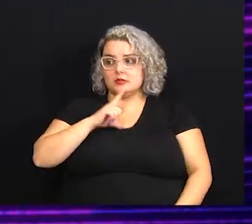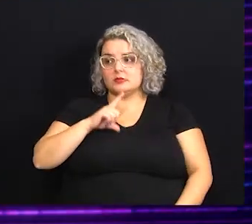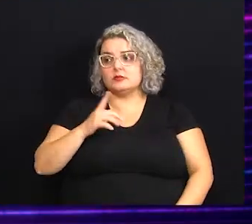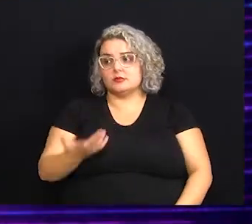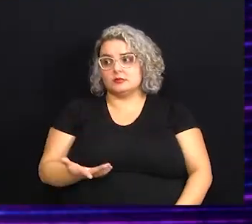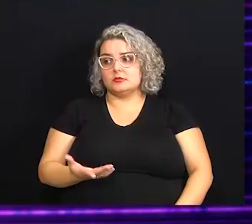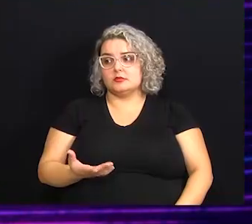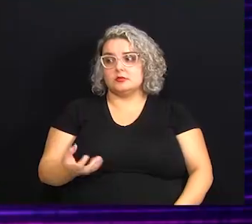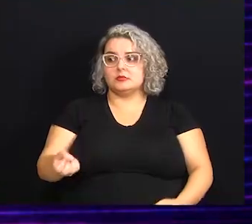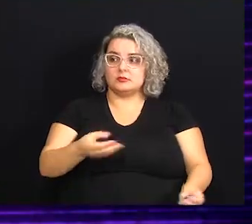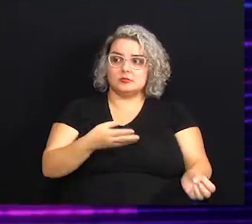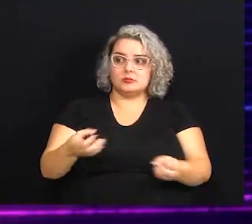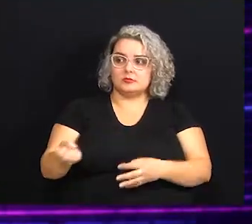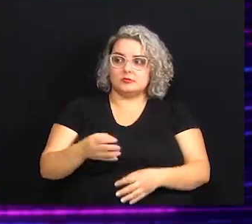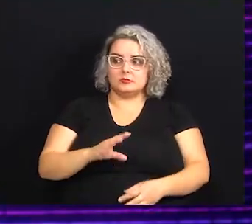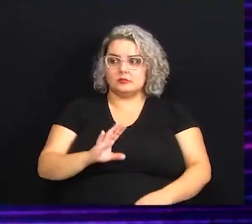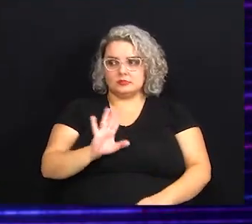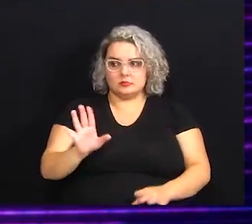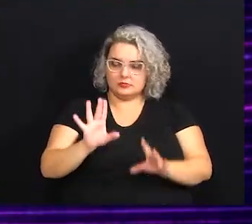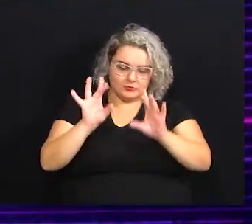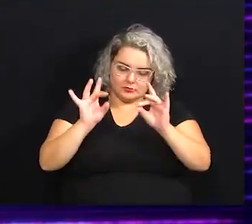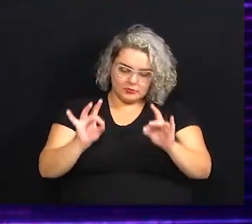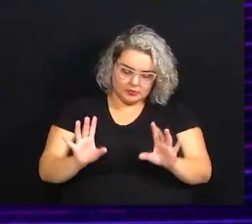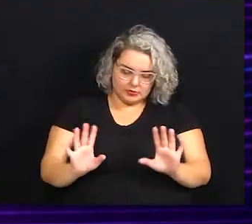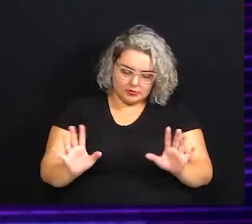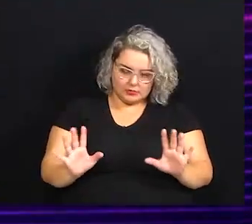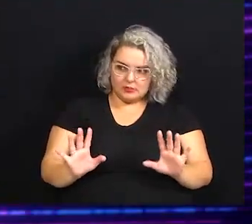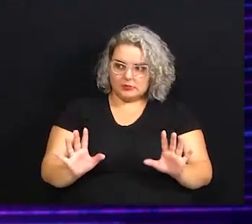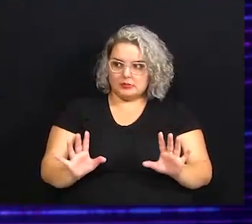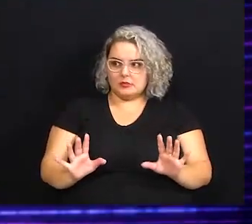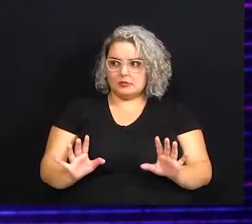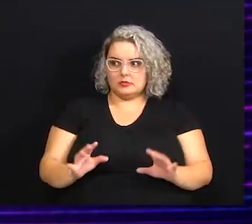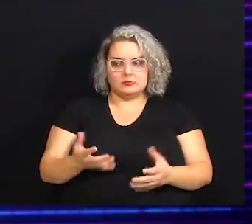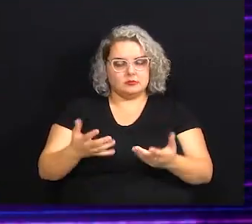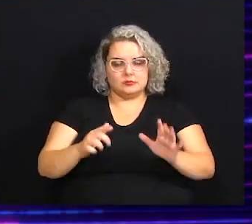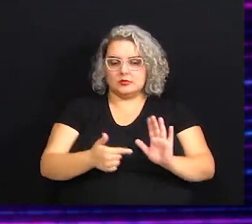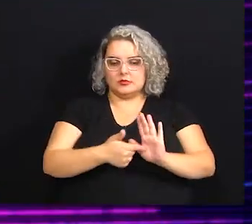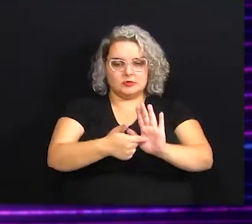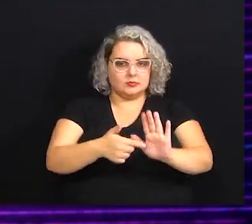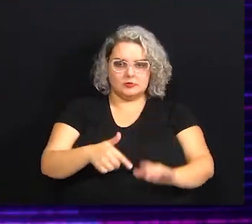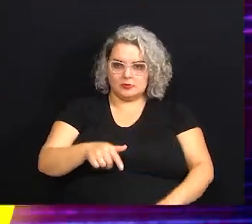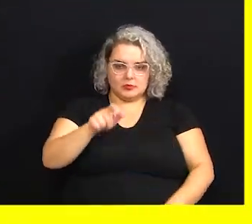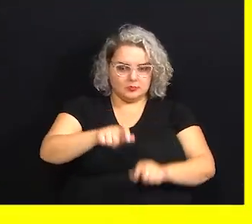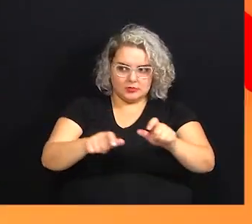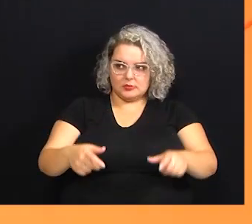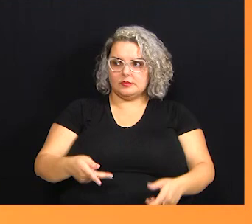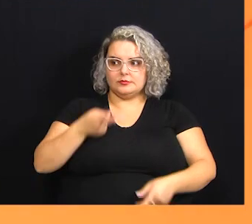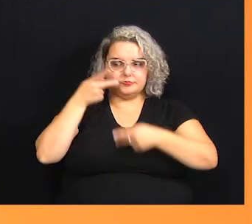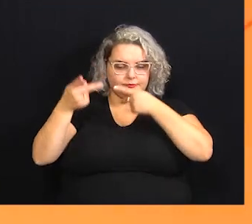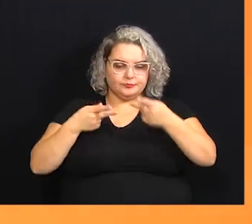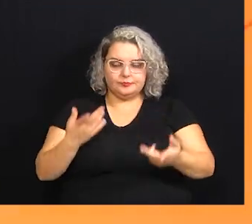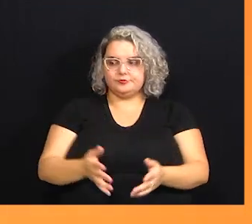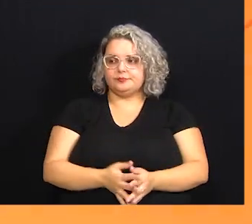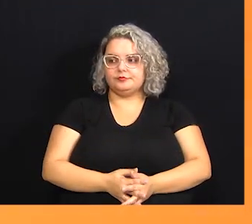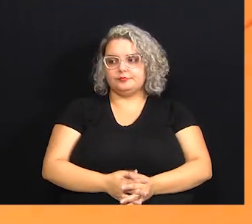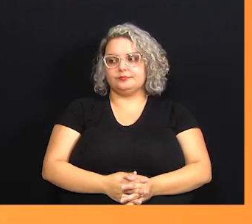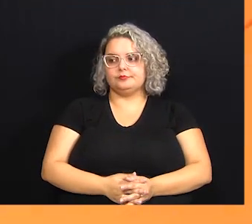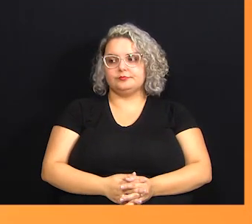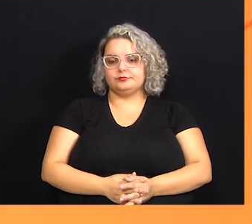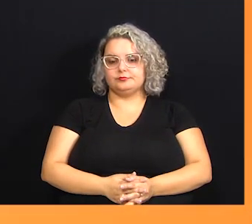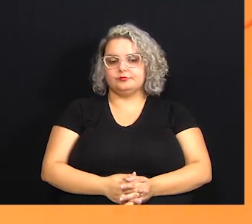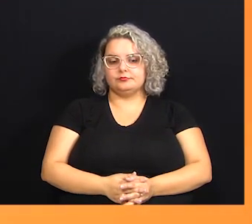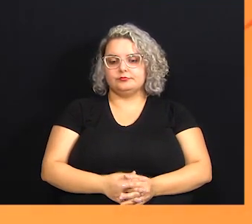existiu um caso recente, que eu não vou entrar em muitos detalhes, porque eu não quero expor a pessoa, enfim, mas onde